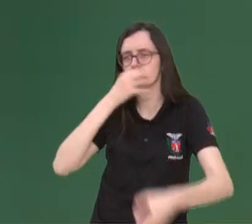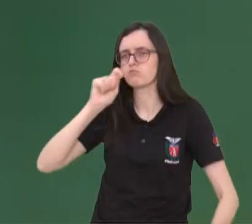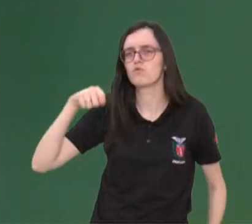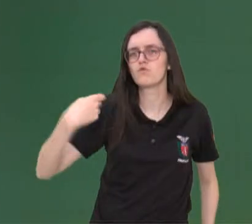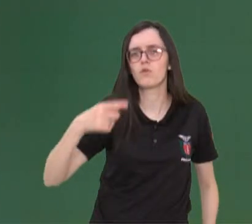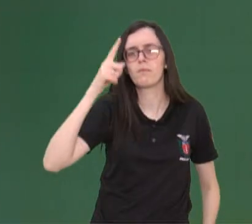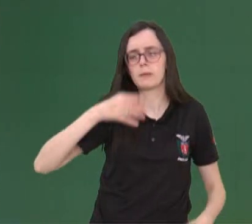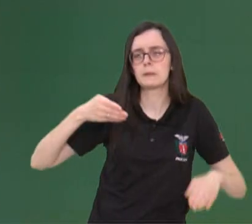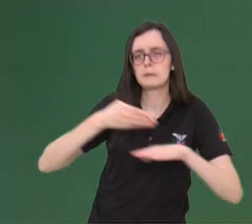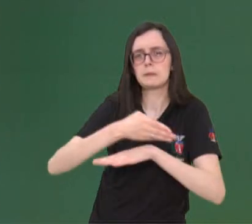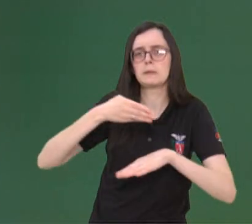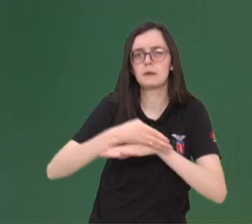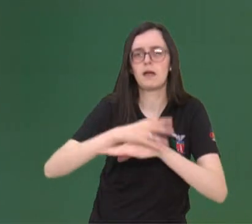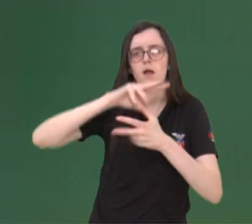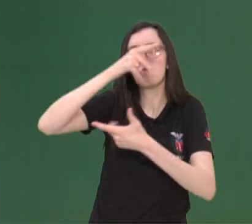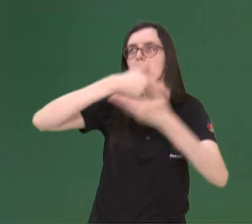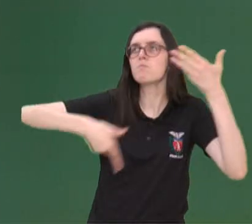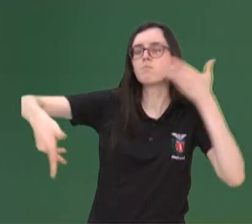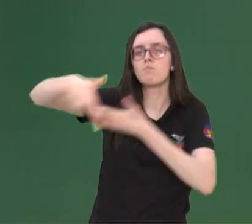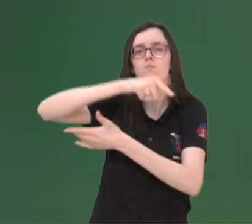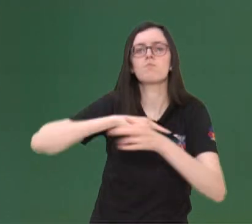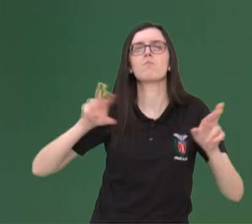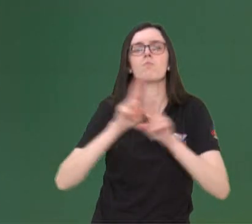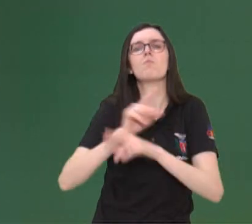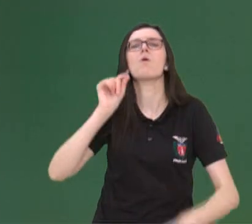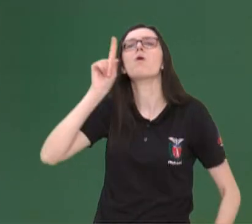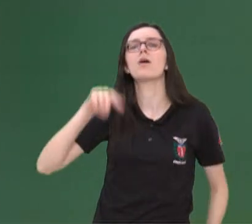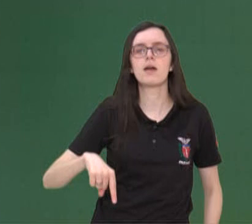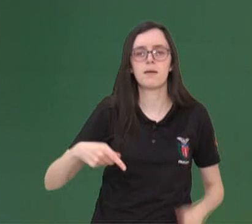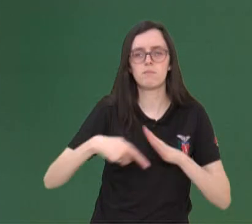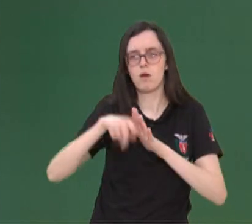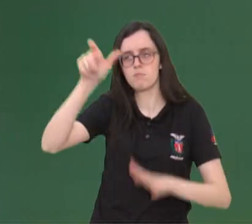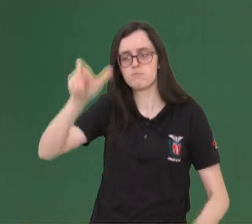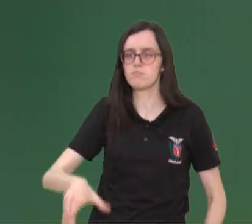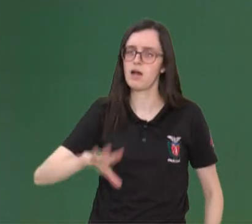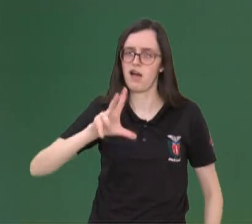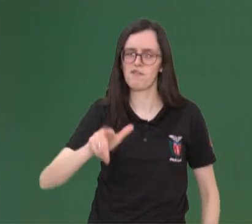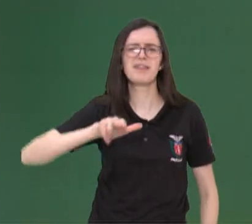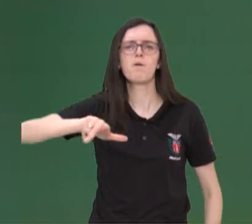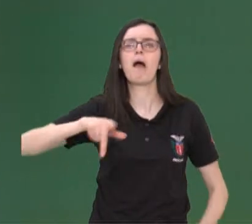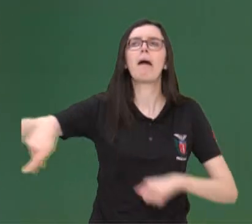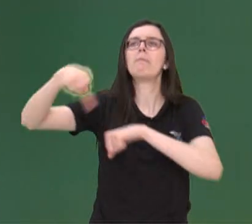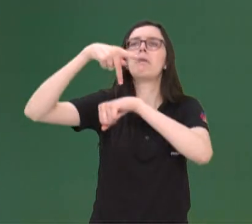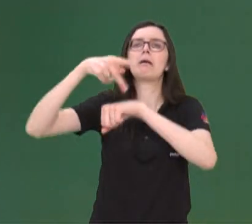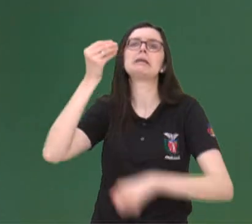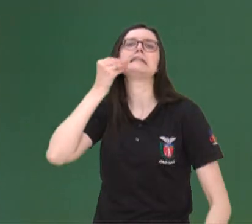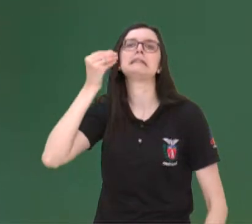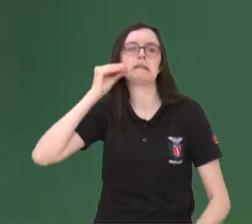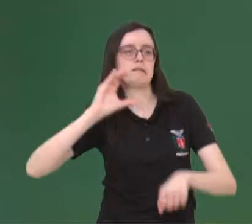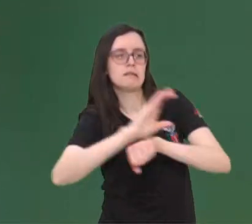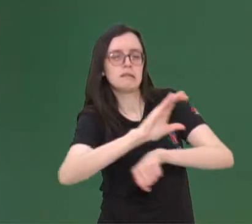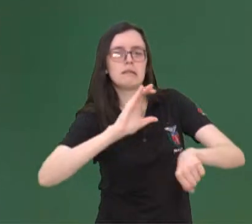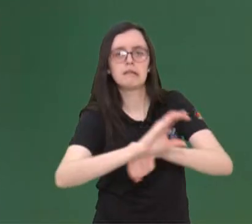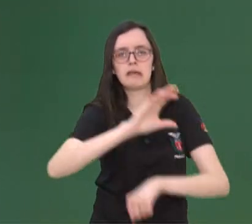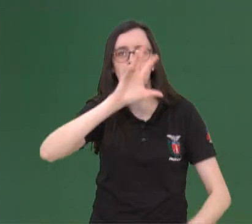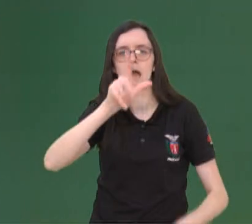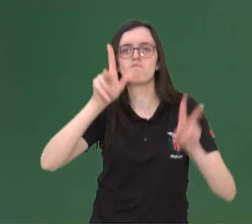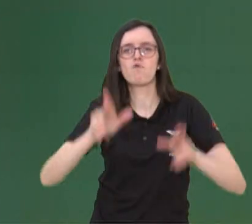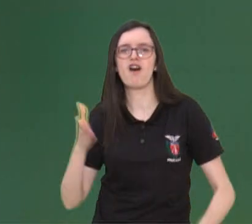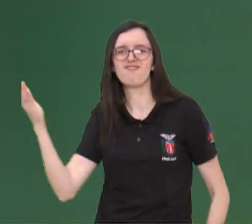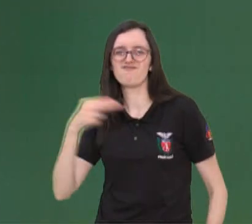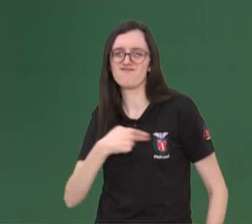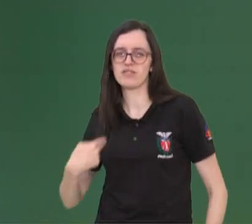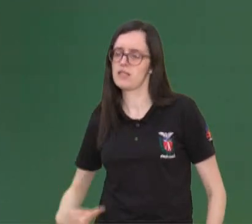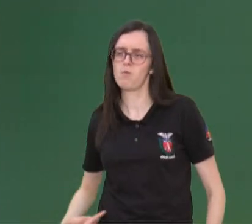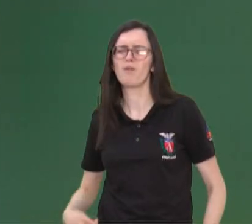a interferência global estão relacionadas ao próprio africano e nem tanto aos países que buscam investimento na África como a China. O